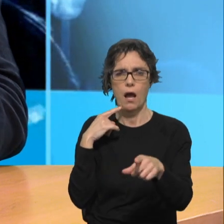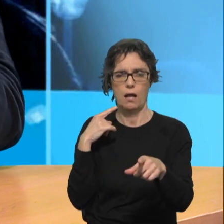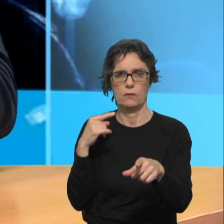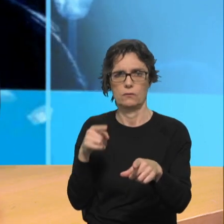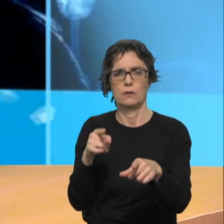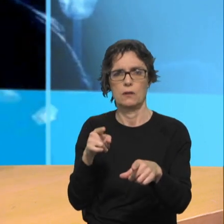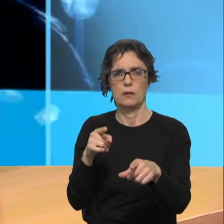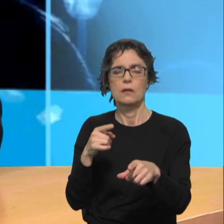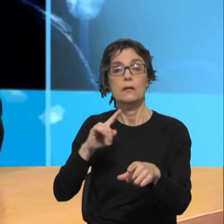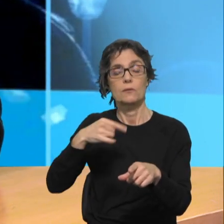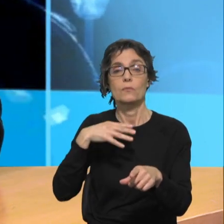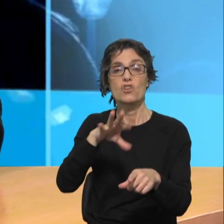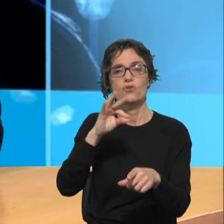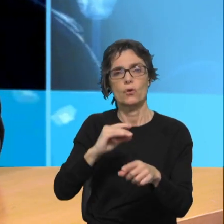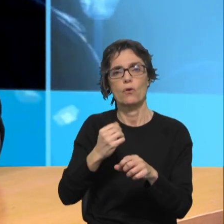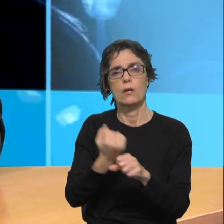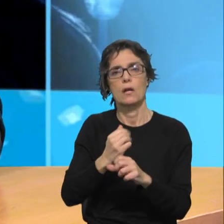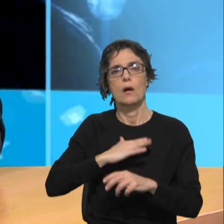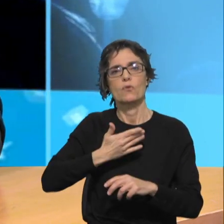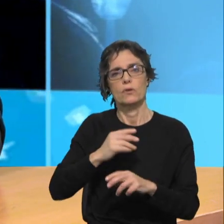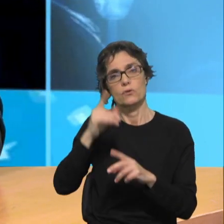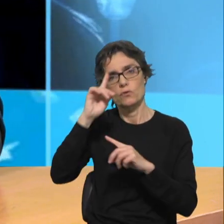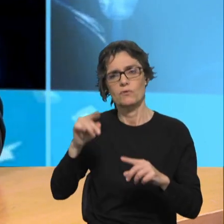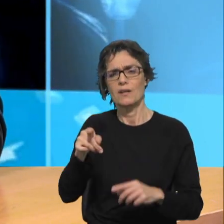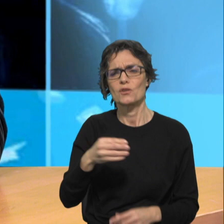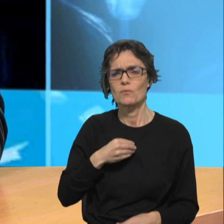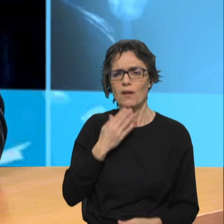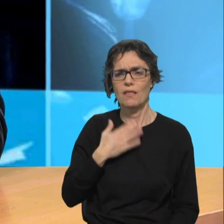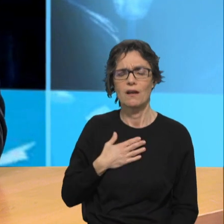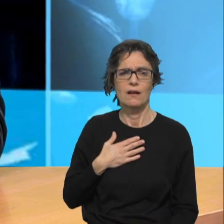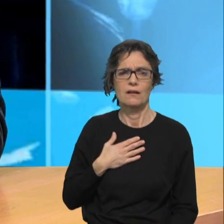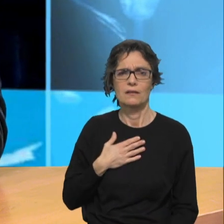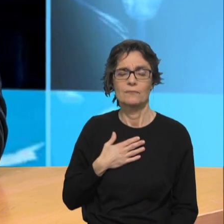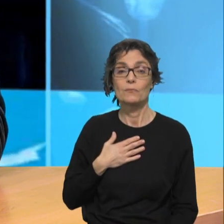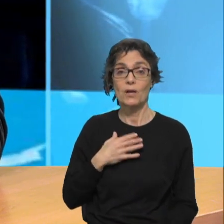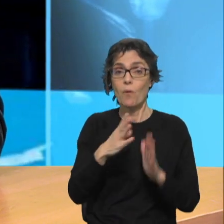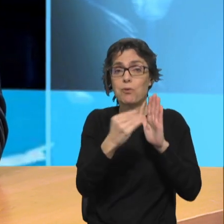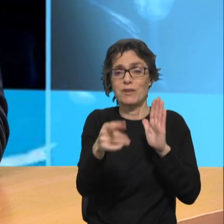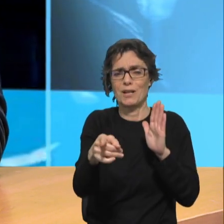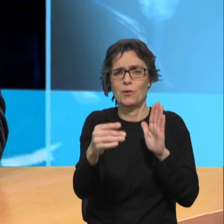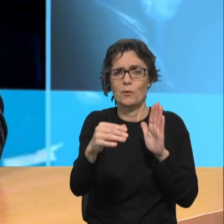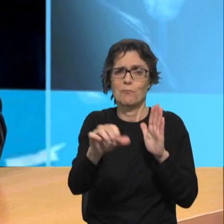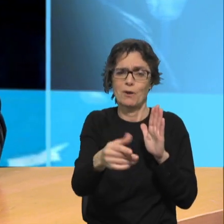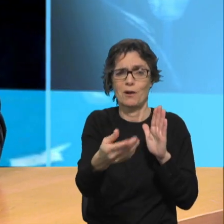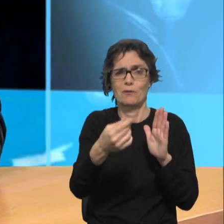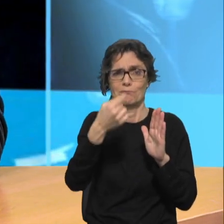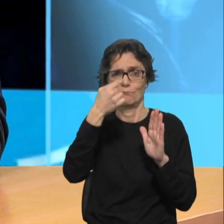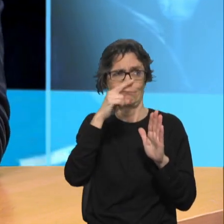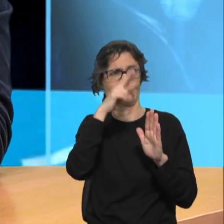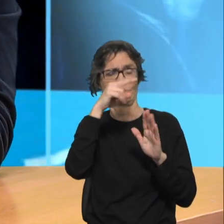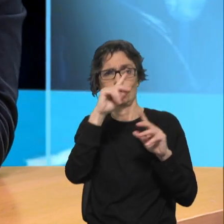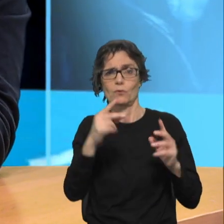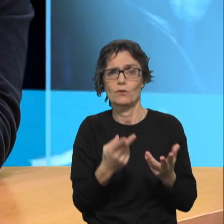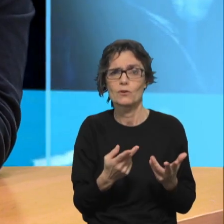hipótese ser professor. Isto é preocupante. Isso é preocupante, não é? É preocupante porque das duas, também se calhar eu não